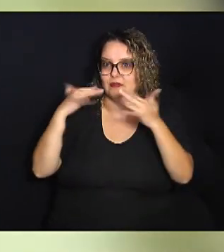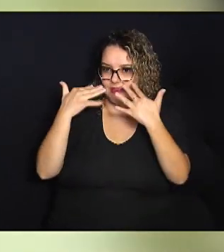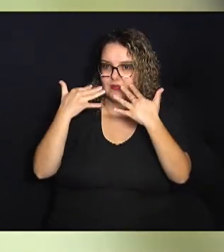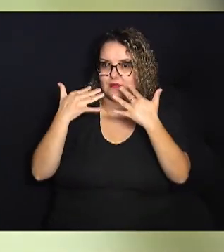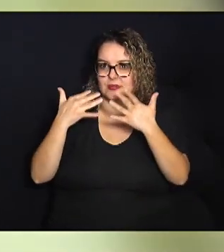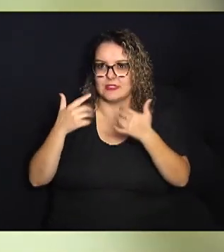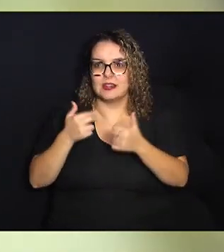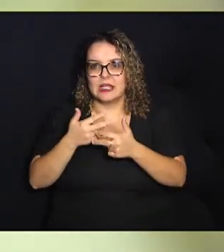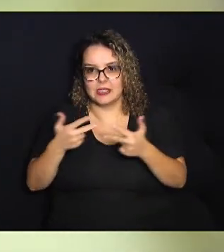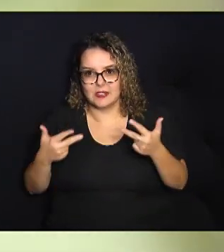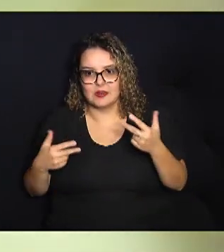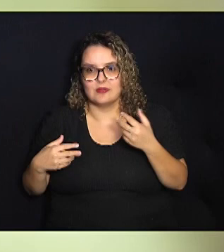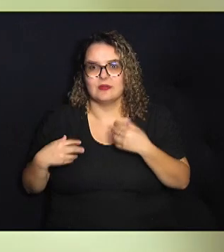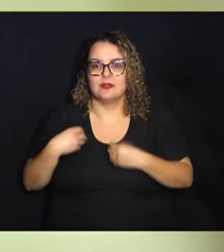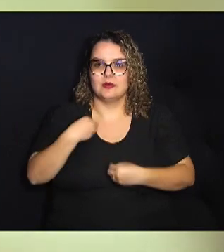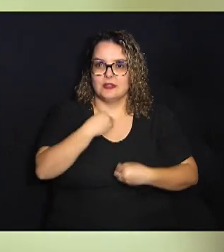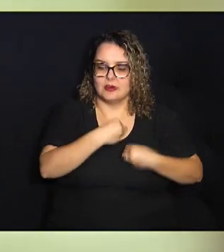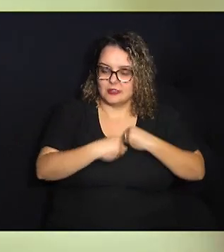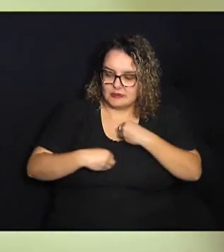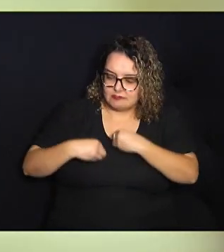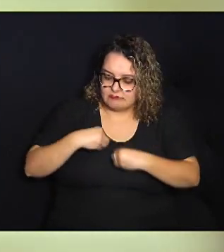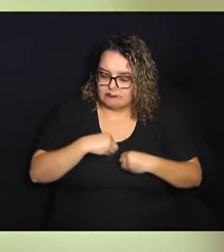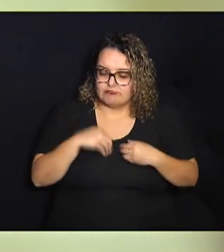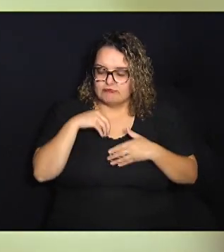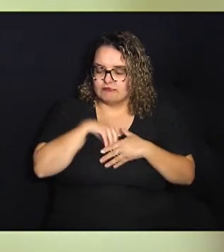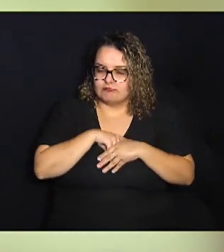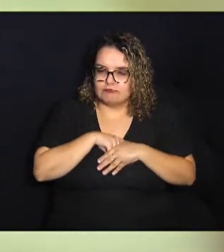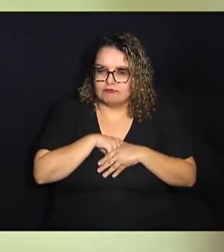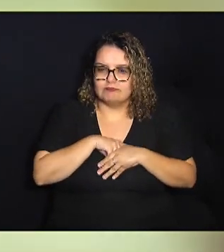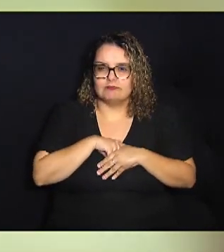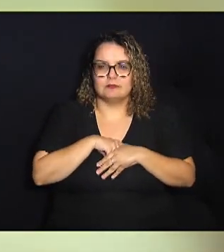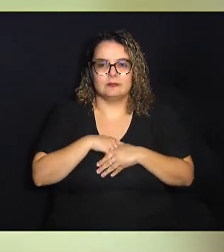que mexem muito com o nosso íntimo, isso, sabe? Você